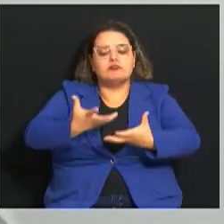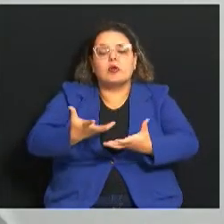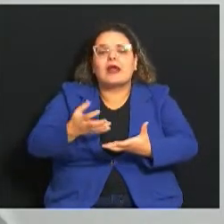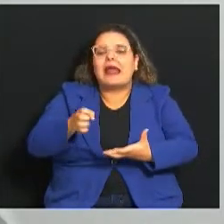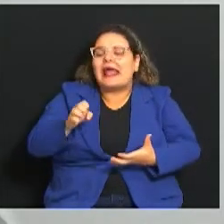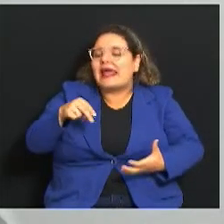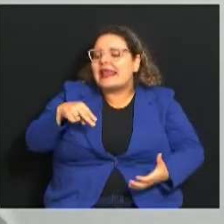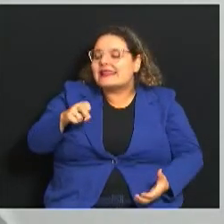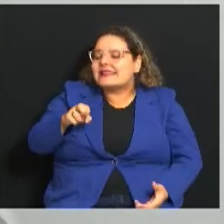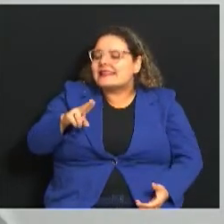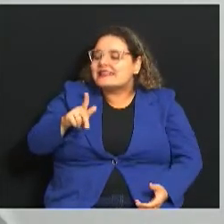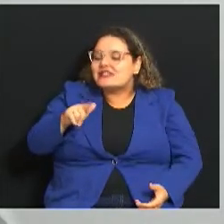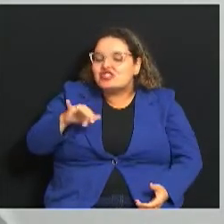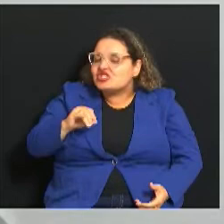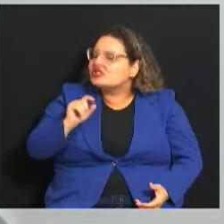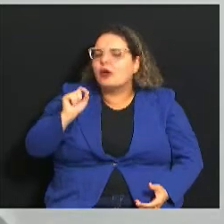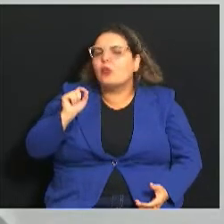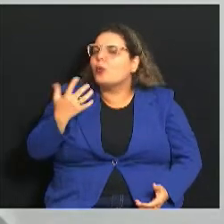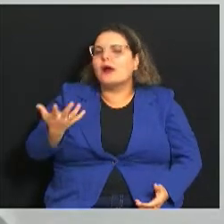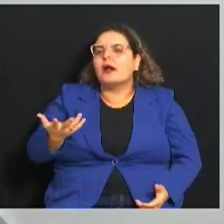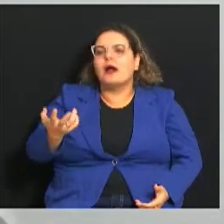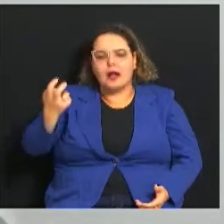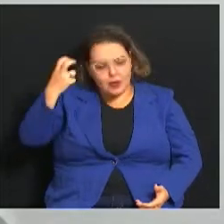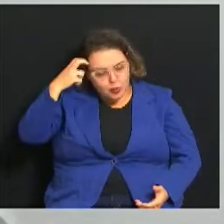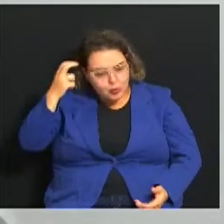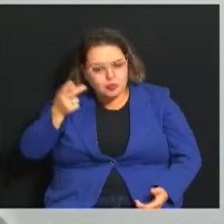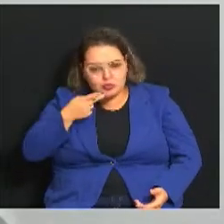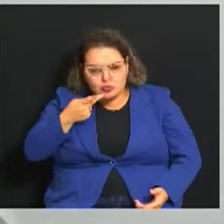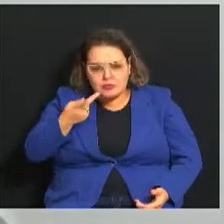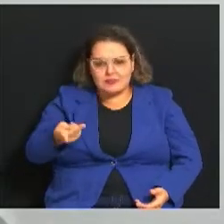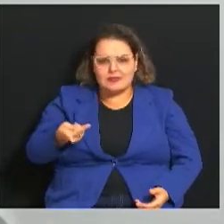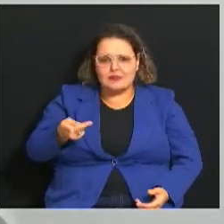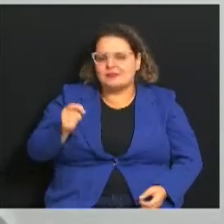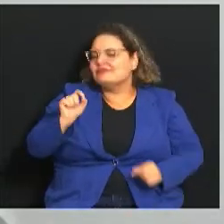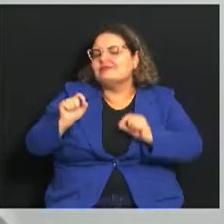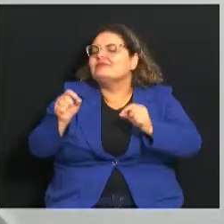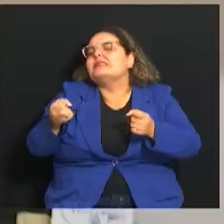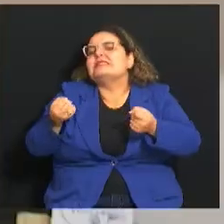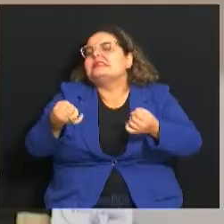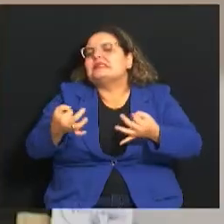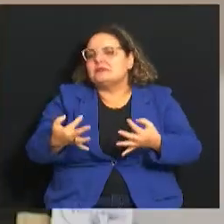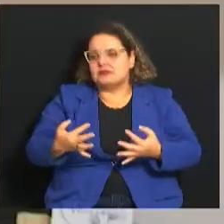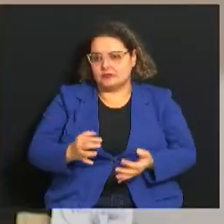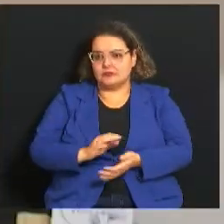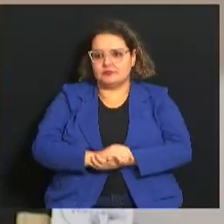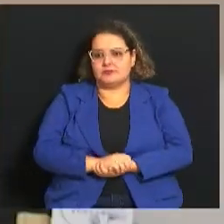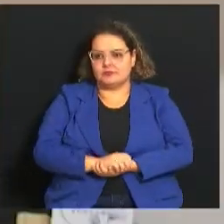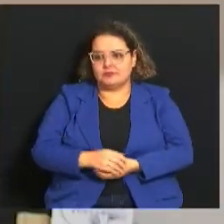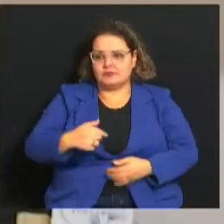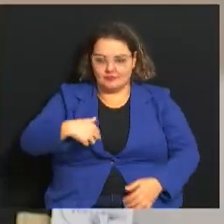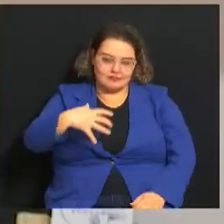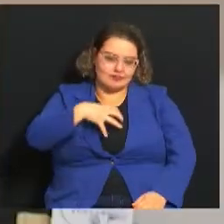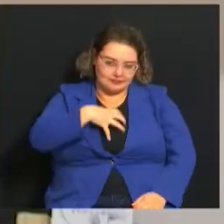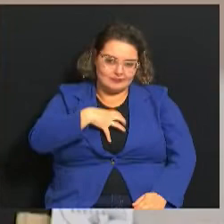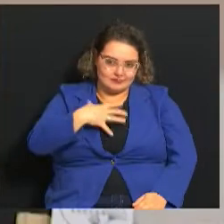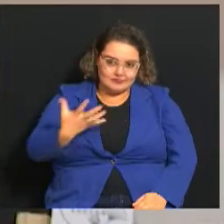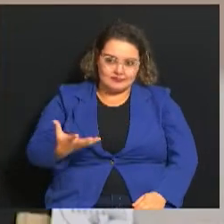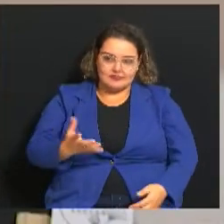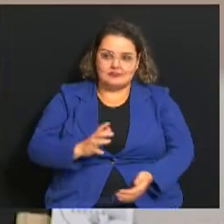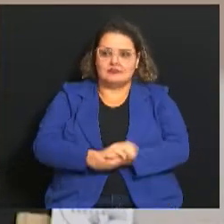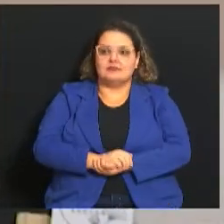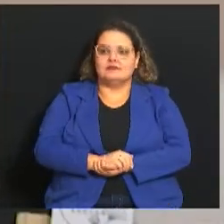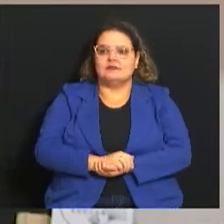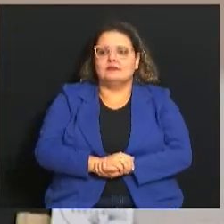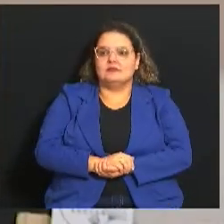pra gente. Também essa questão de cultura, que você falou, vai um pouco da cultura. Explica essa situação. Isso. Eu sou de Salvador, né? Sou da Bahia. Então eu trago